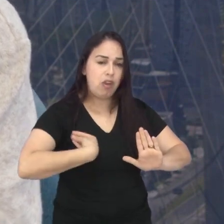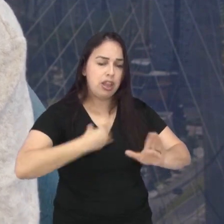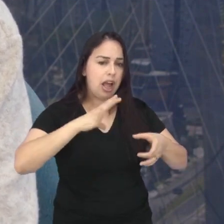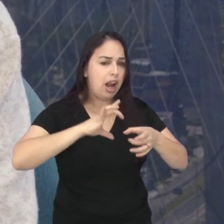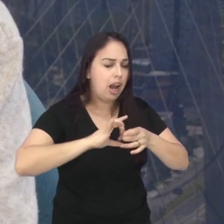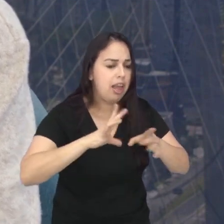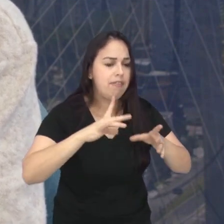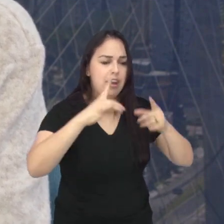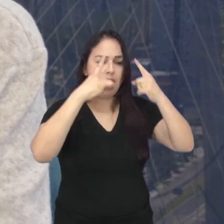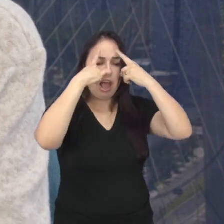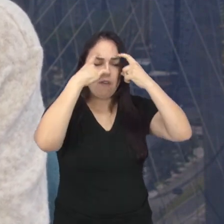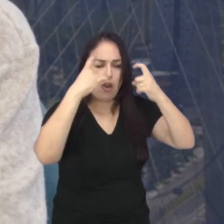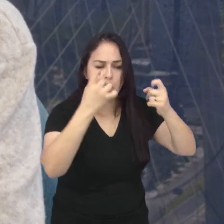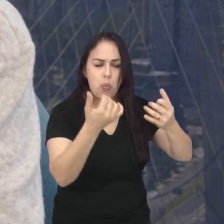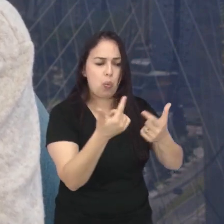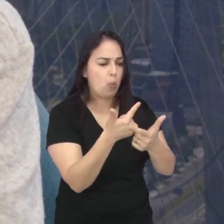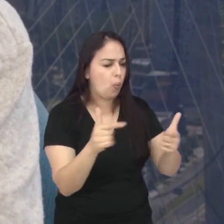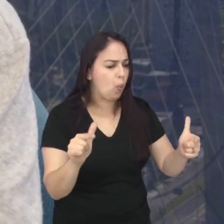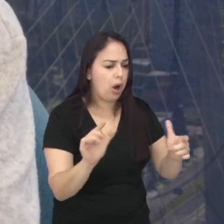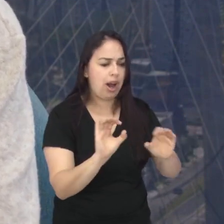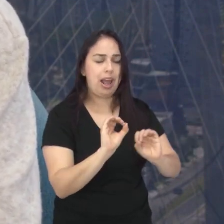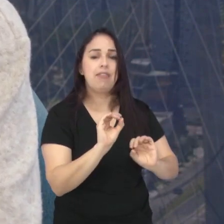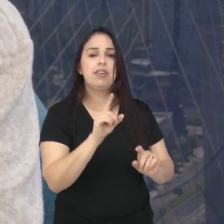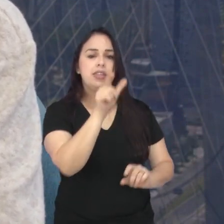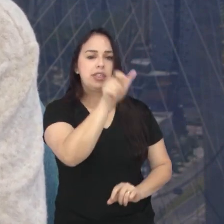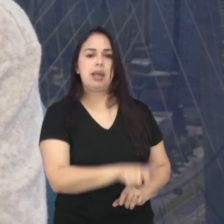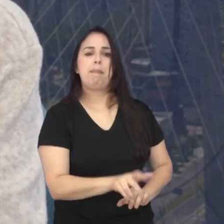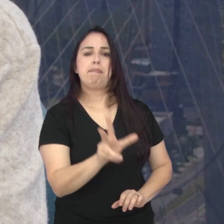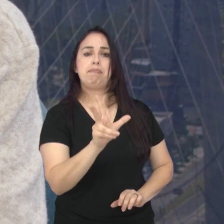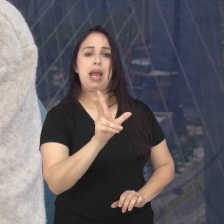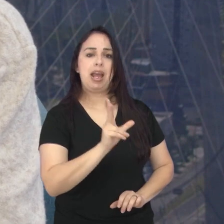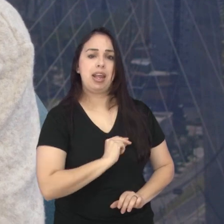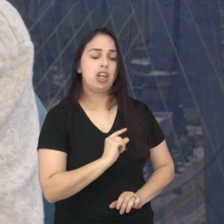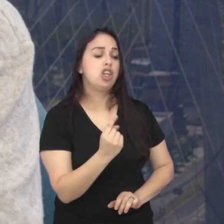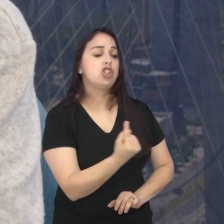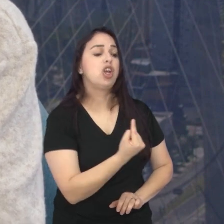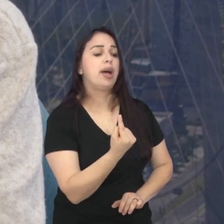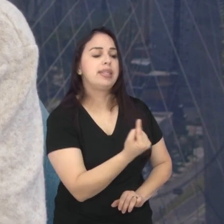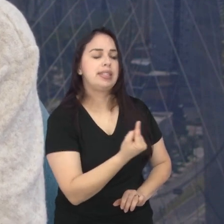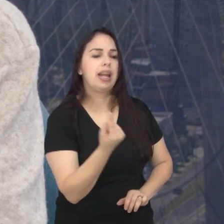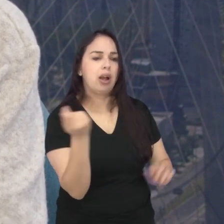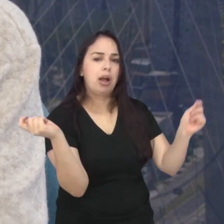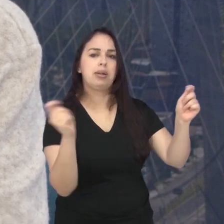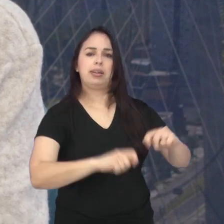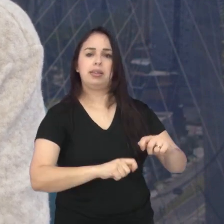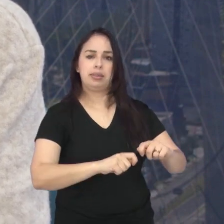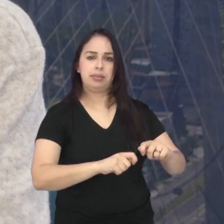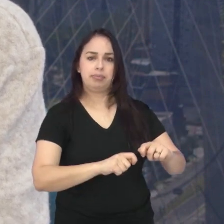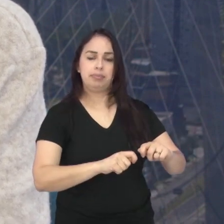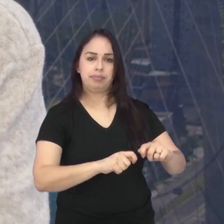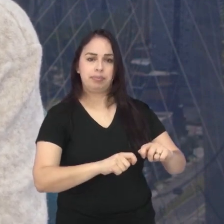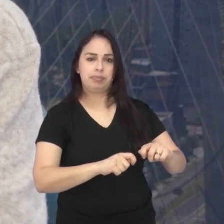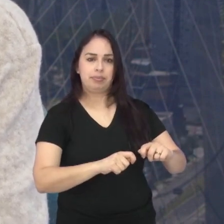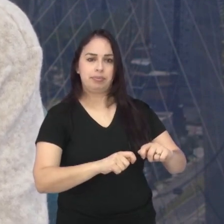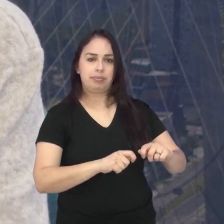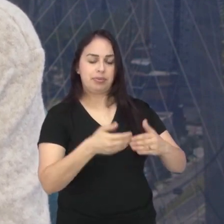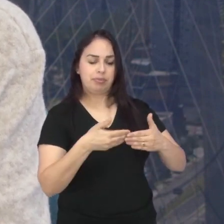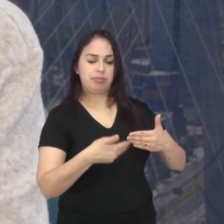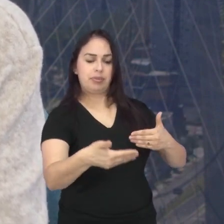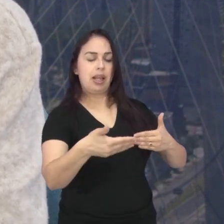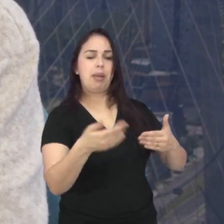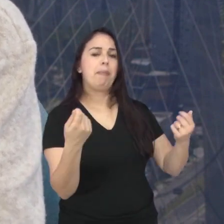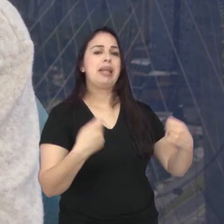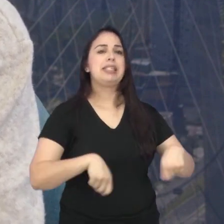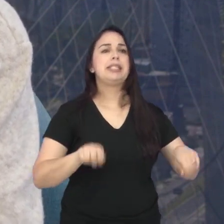uma vida livre de violência, que ela é digna, sozinha, ela não precisa, a dignidade dela é um